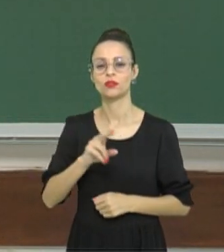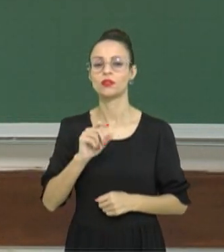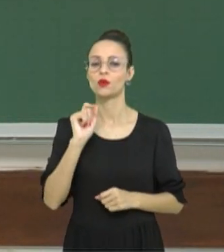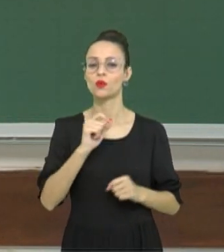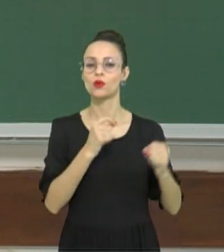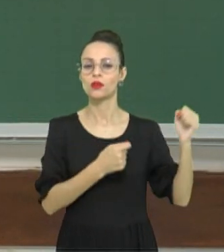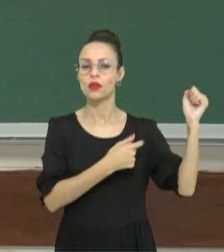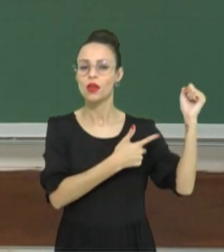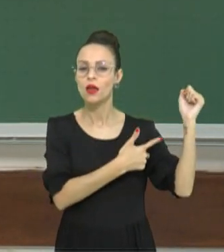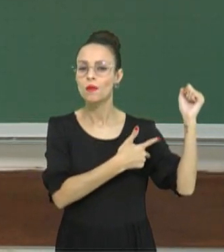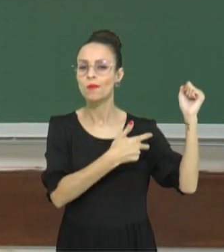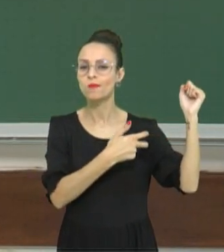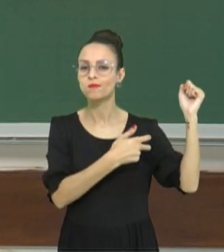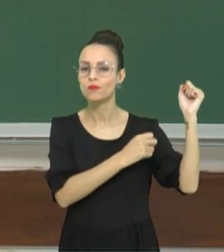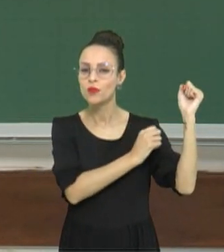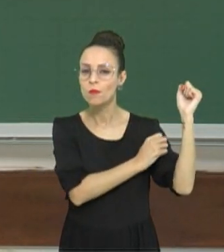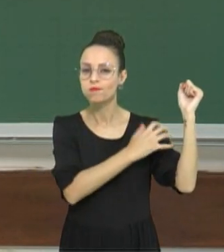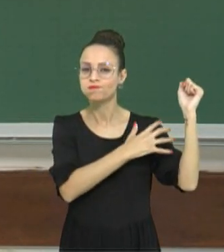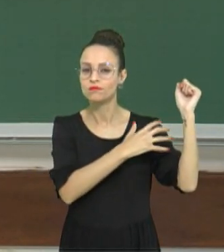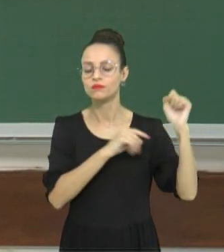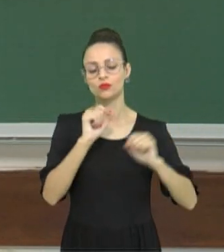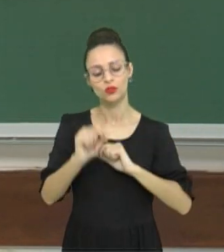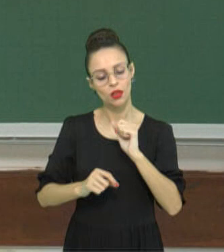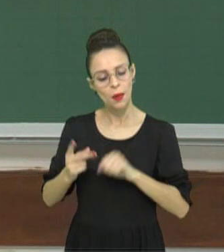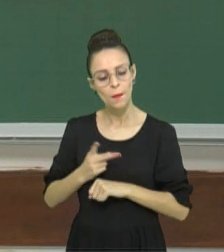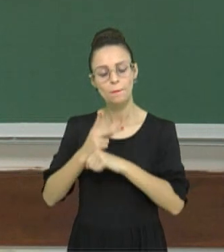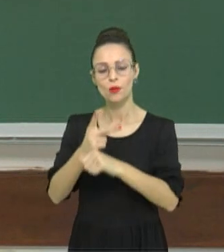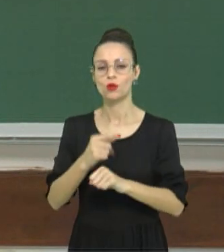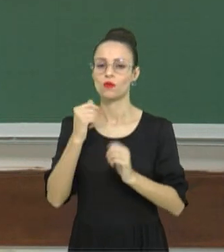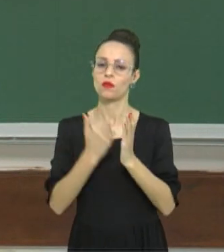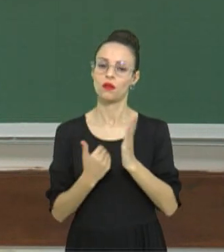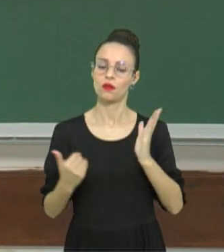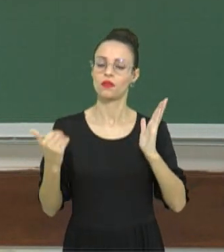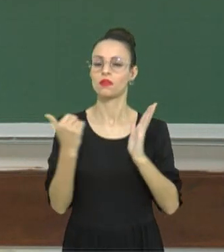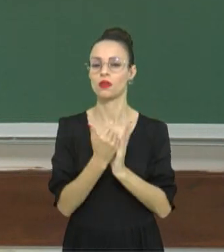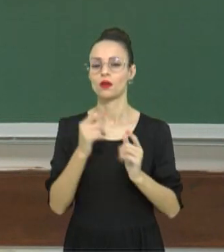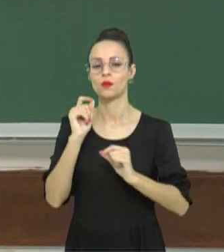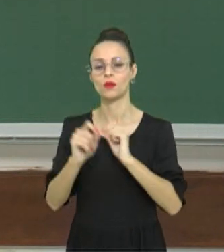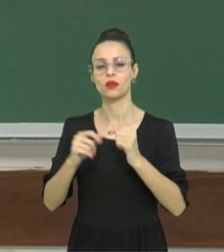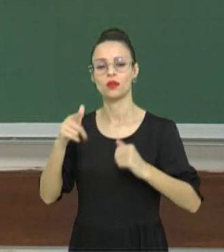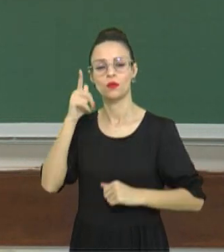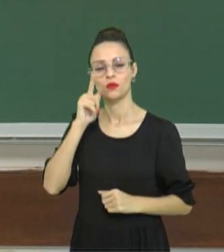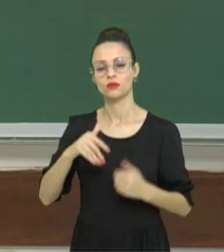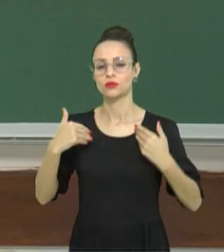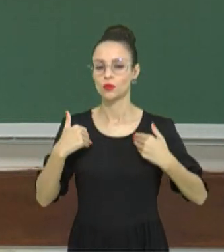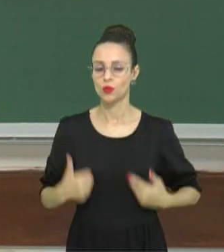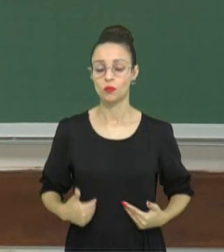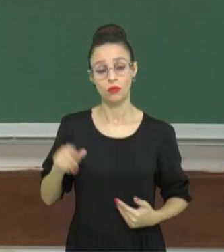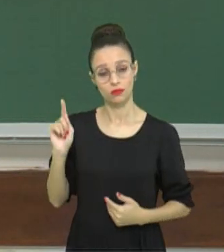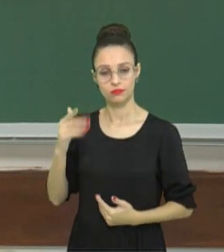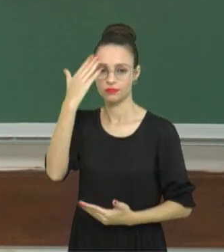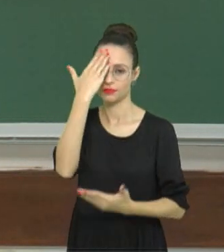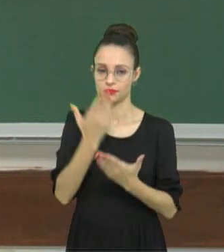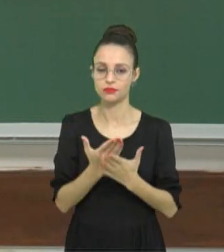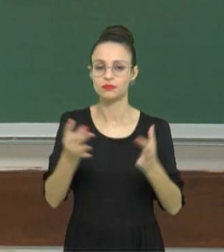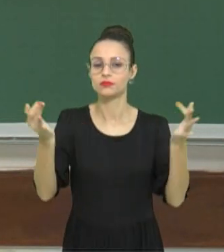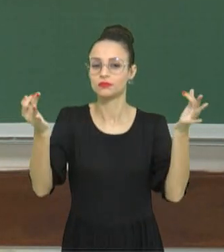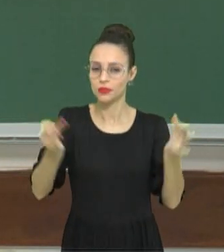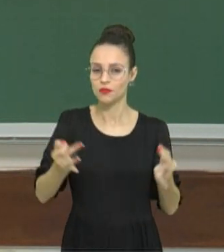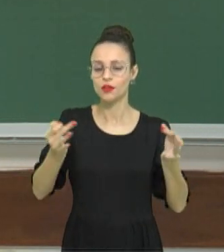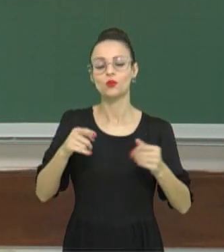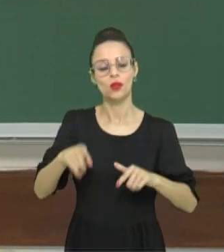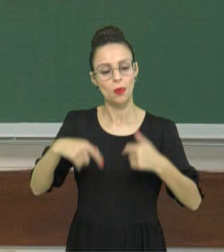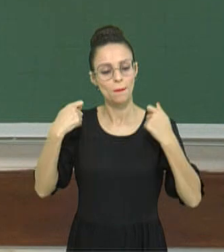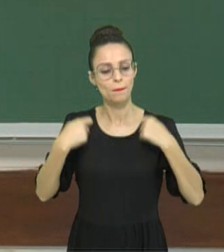anabolizantes na busca cada vez mais, dessa maneira exagerada de atingir aquele corpo que ele acredita que é o corpo perfeito que